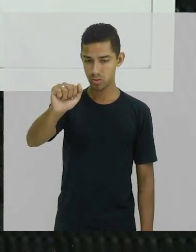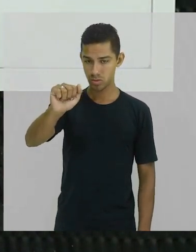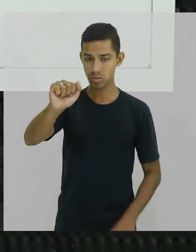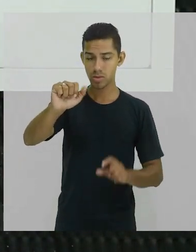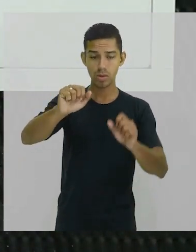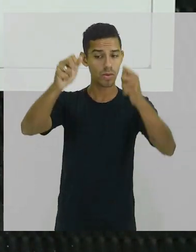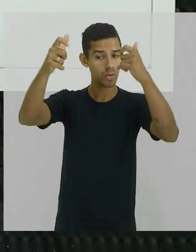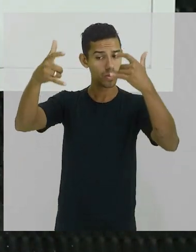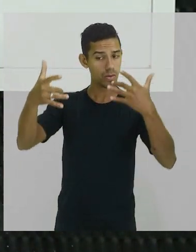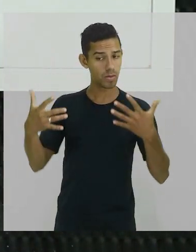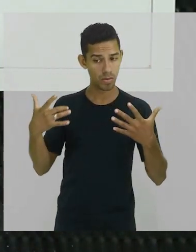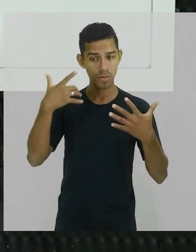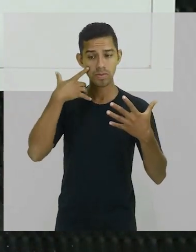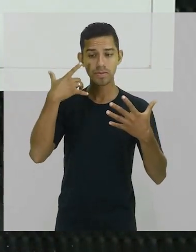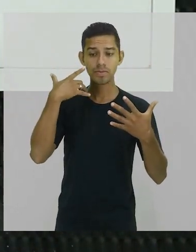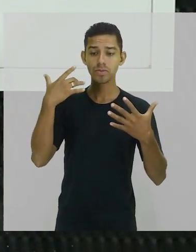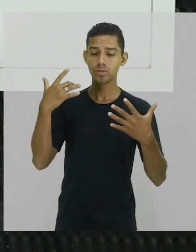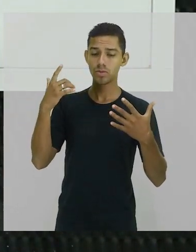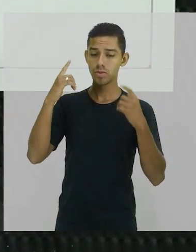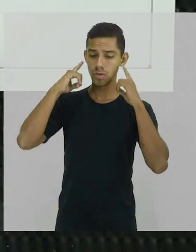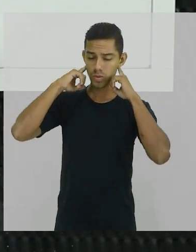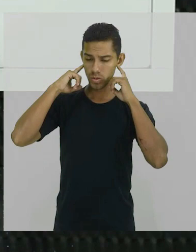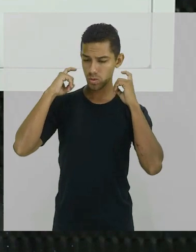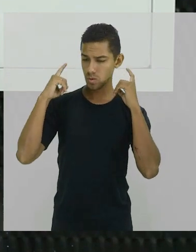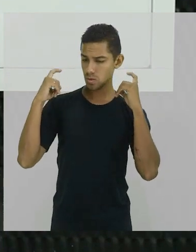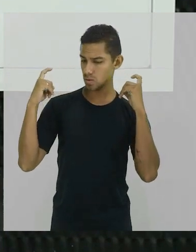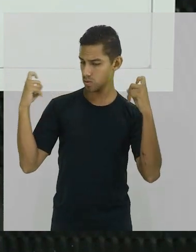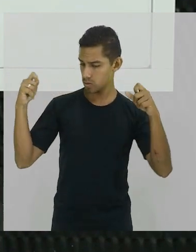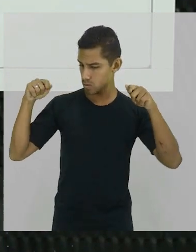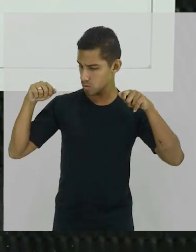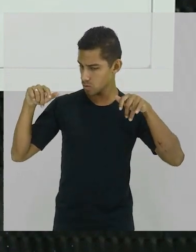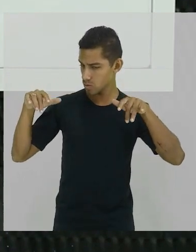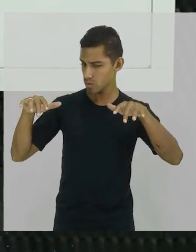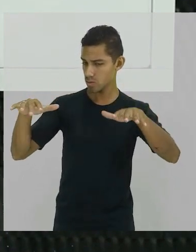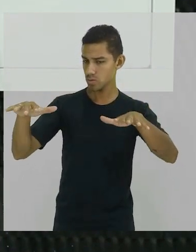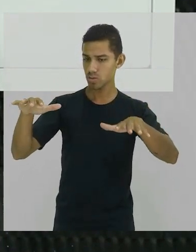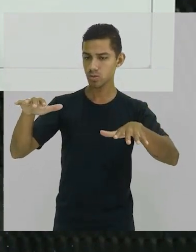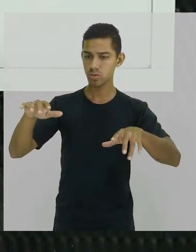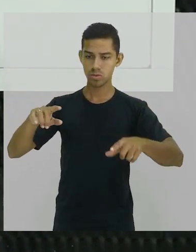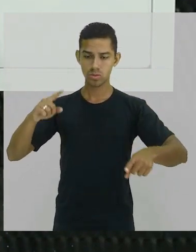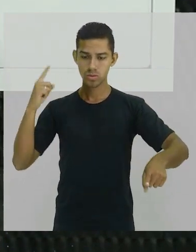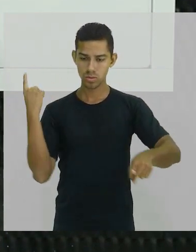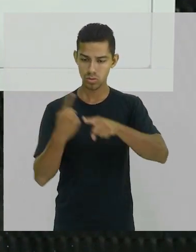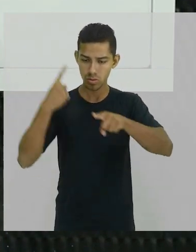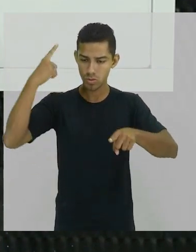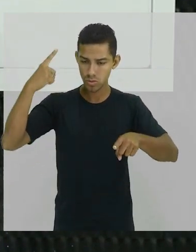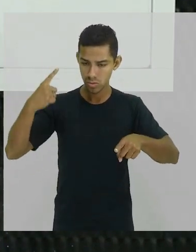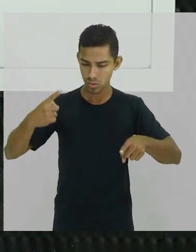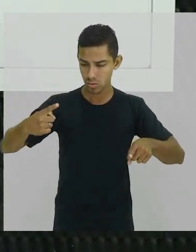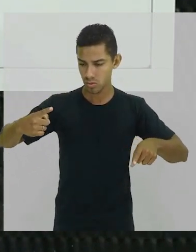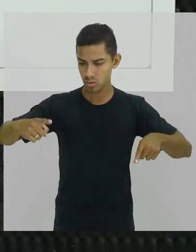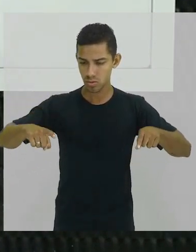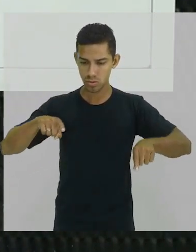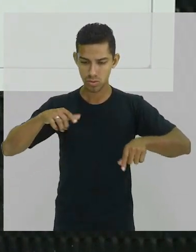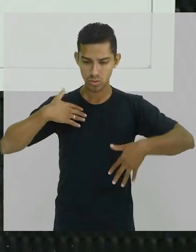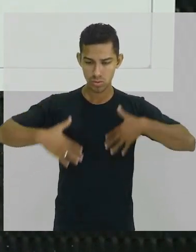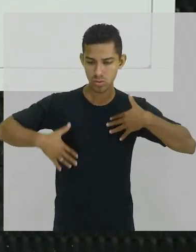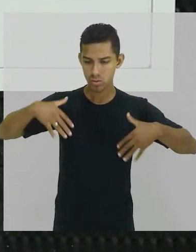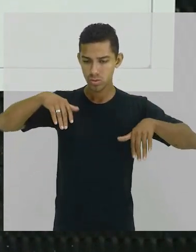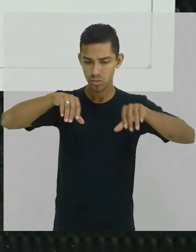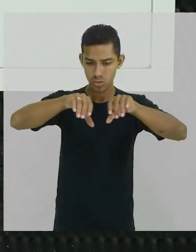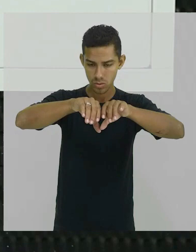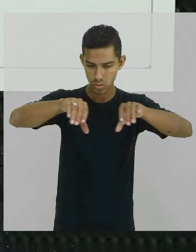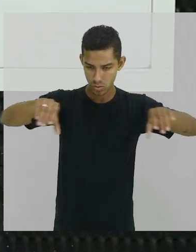sobre a questão dos sons emitidos, né? De acordo com as barras, de acordo com o corpo e por aí vai, né? Com os